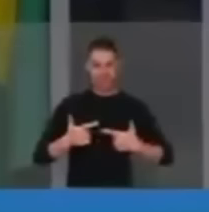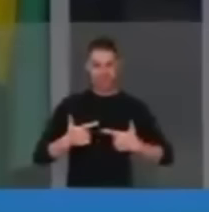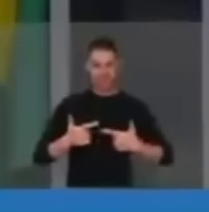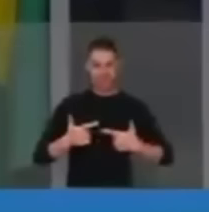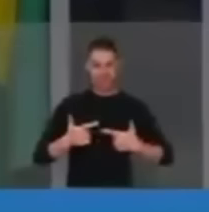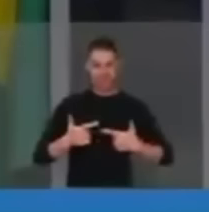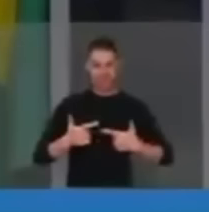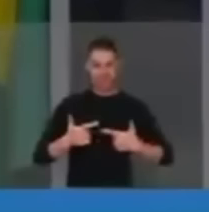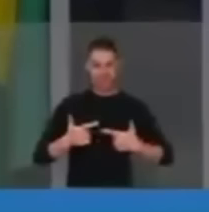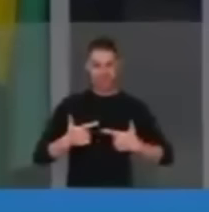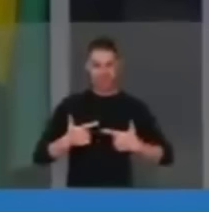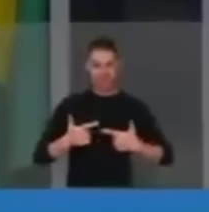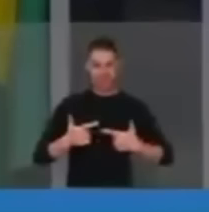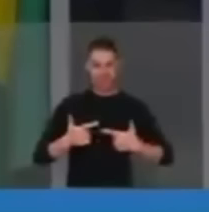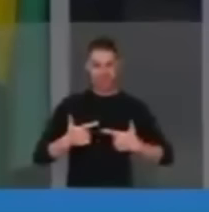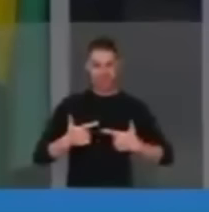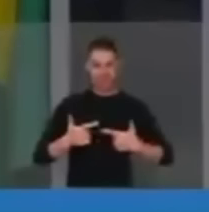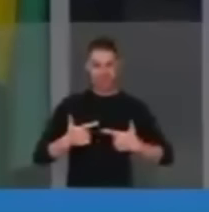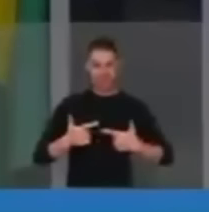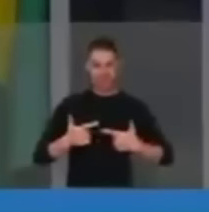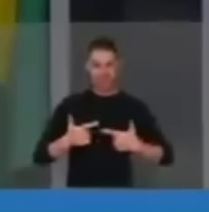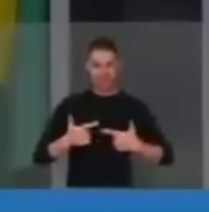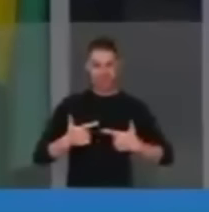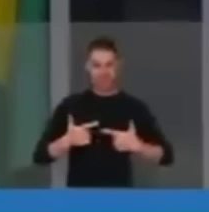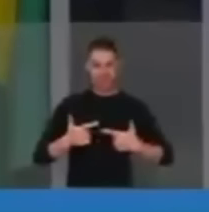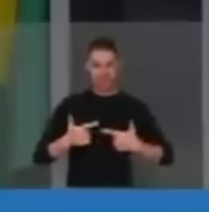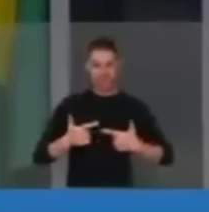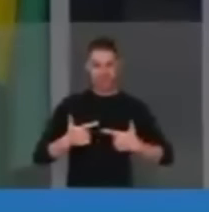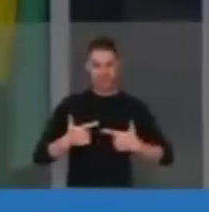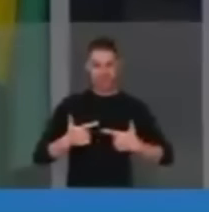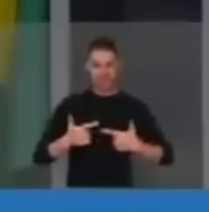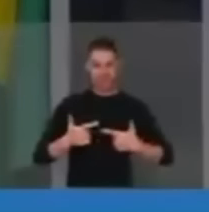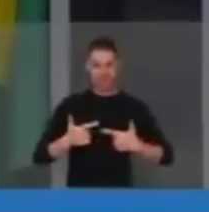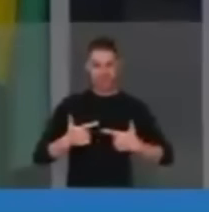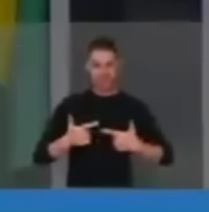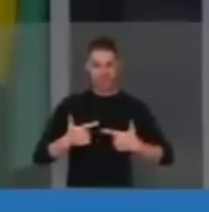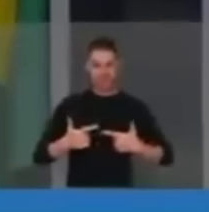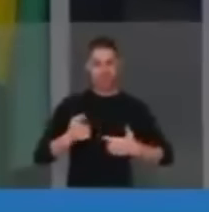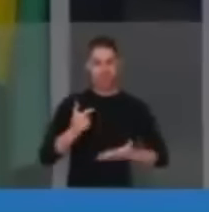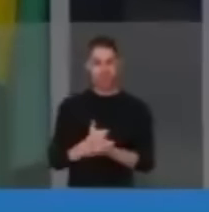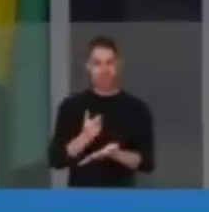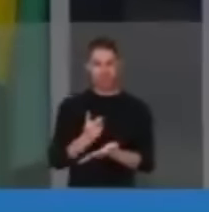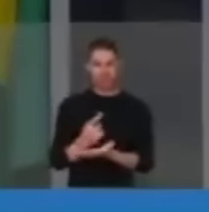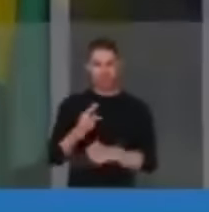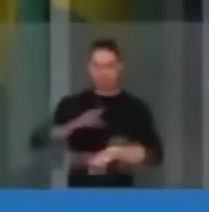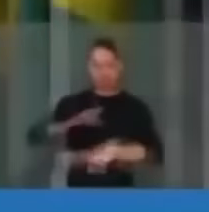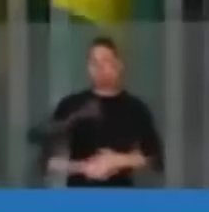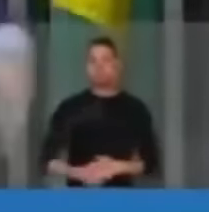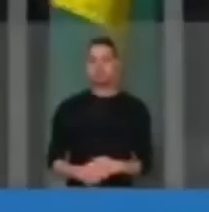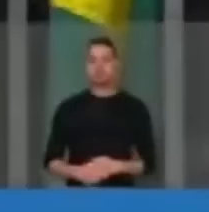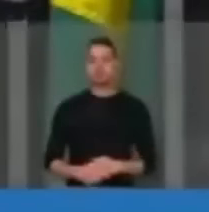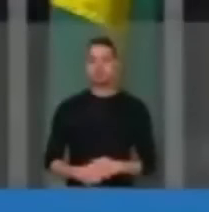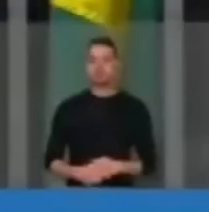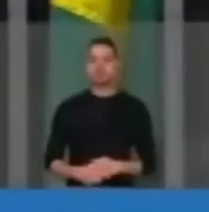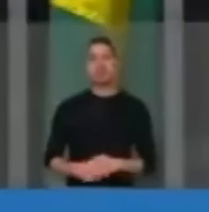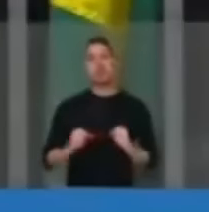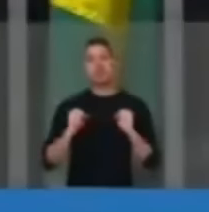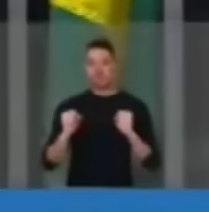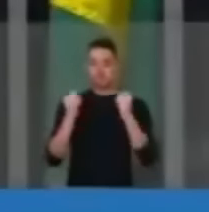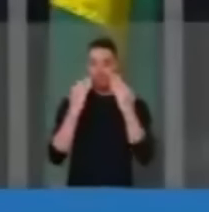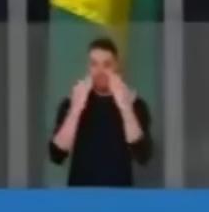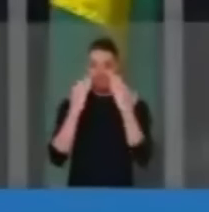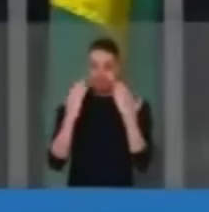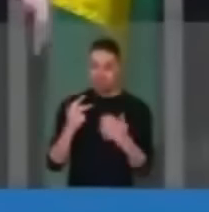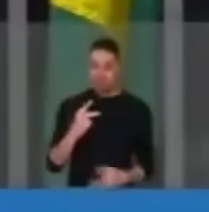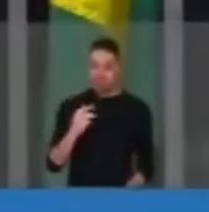o projeto que quer o fim da escala 6x1 para o trabalhador, né? Que é, né? É uma isso, remuneração. Né? Eu poderia aqui apresentar,